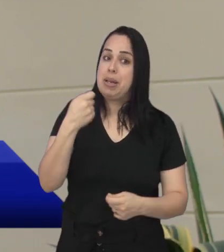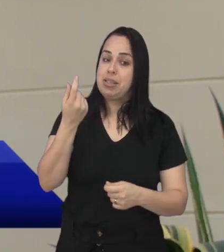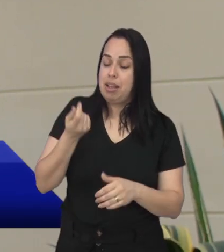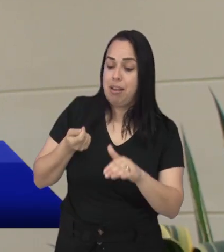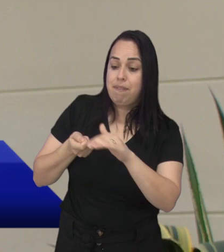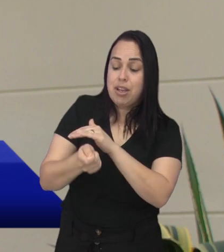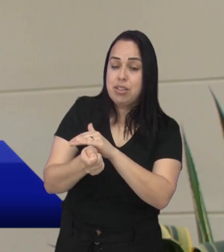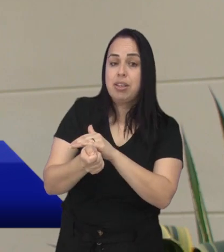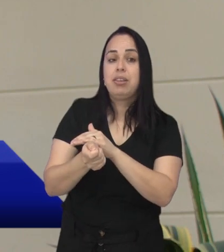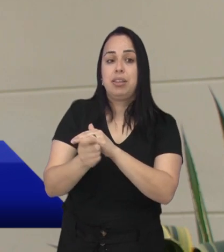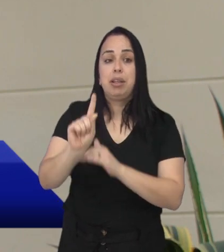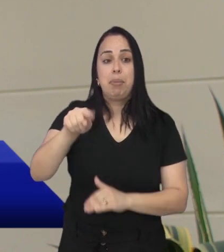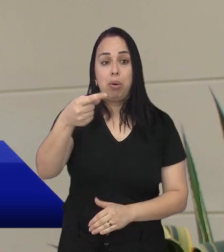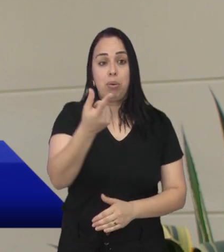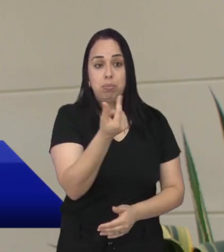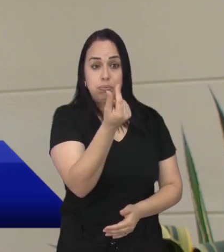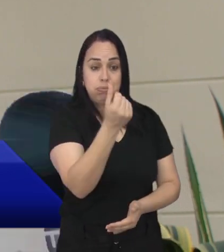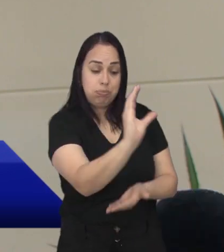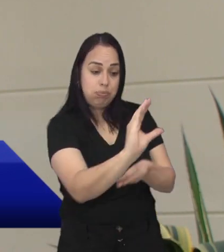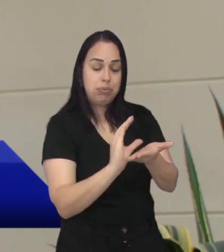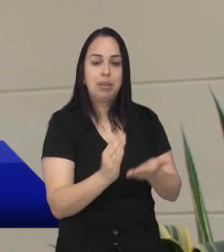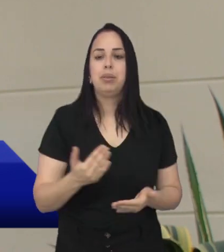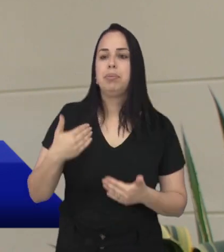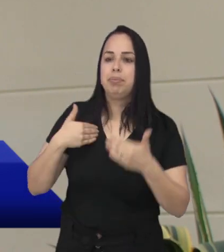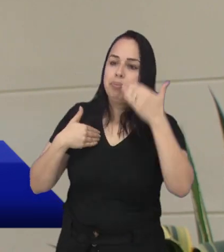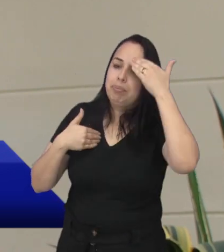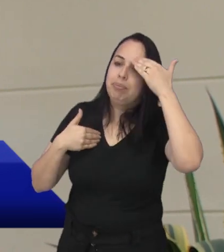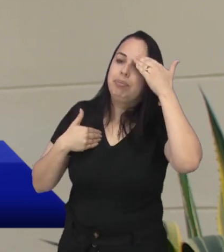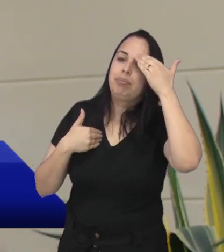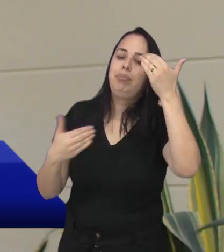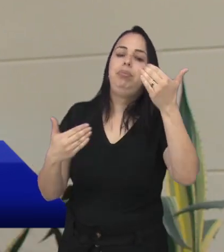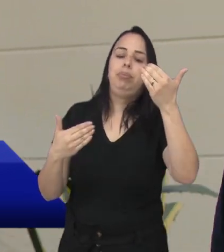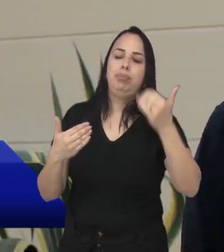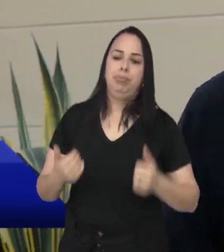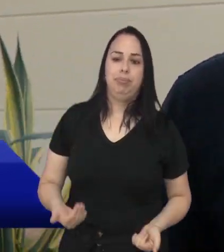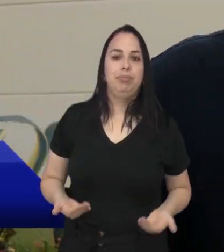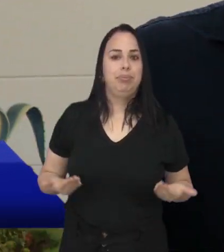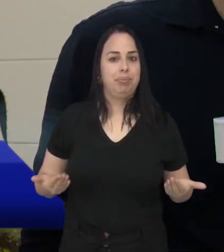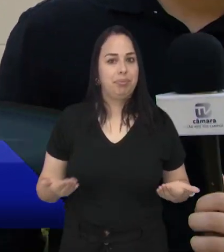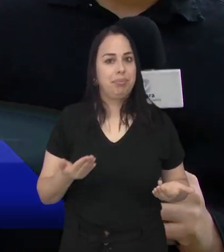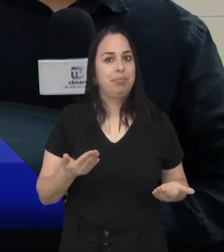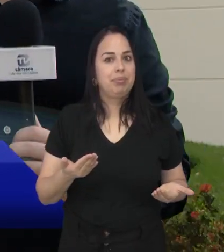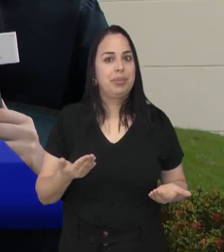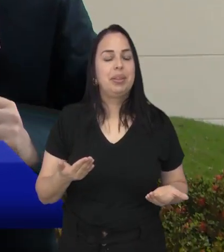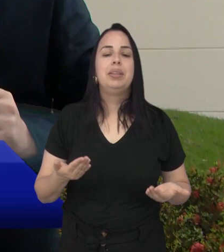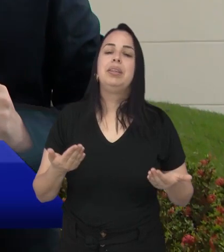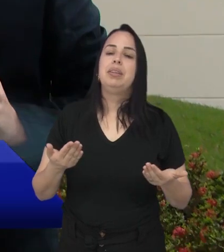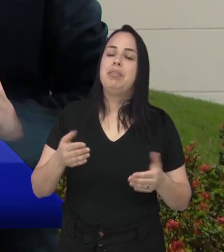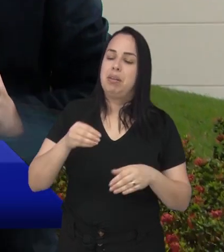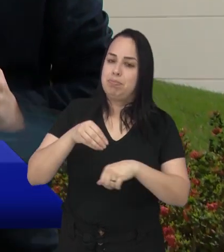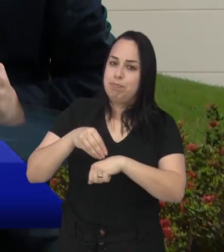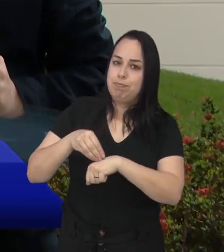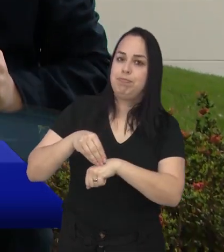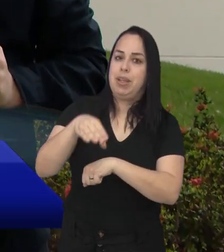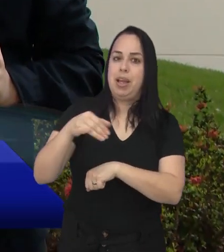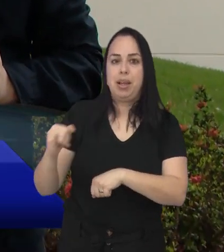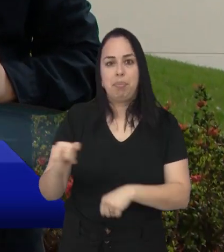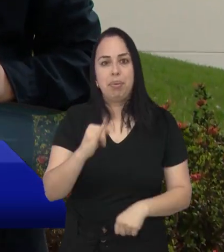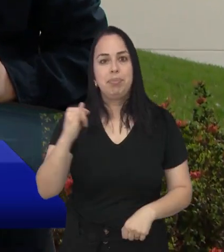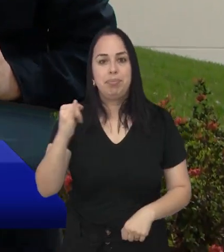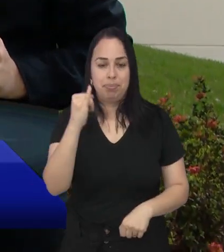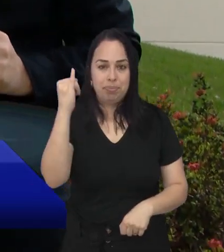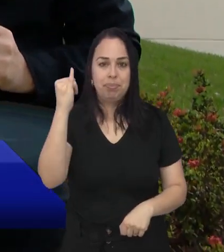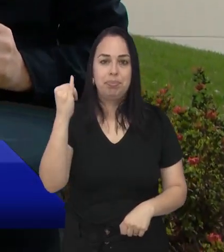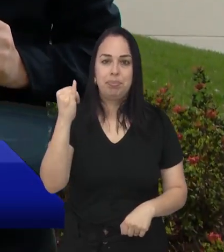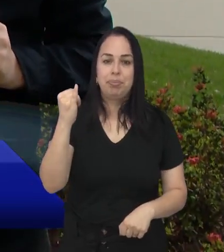ter um retorno sobre esse investimento. Perfeito, obrigado, Alexandre. Então é isso, Guerra. Vale a orientação aí